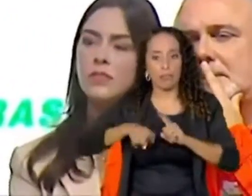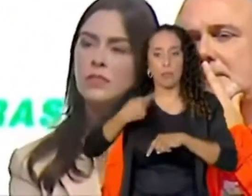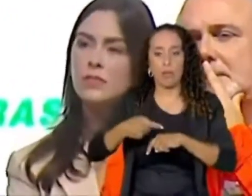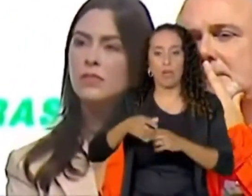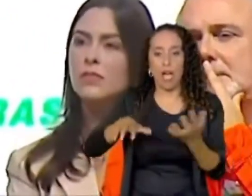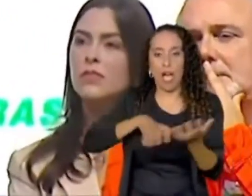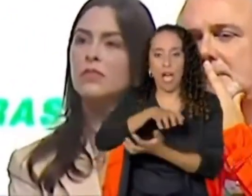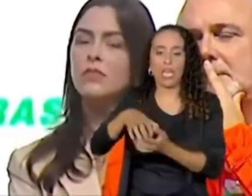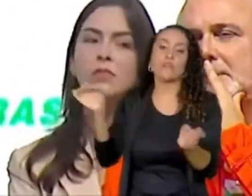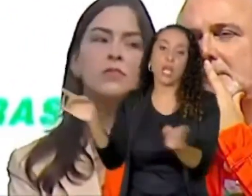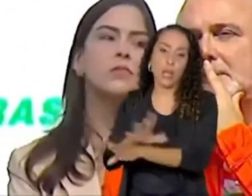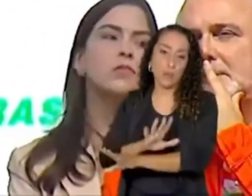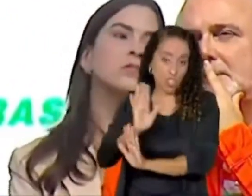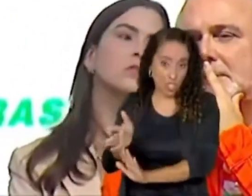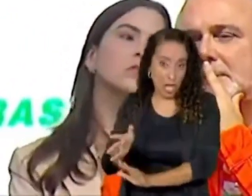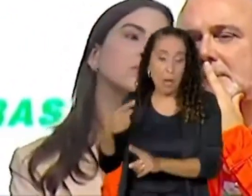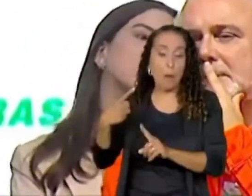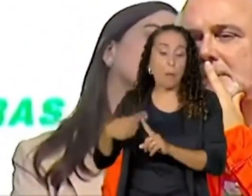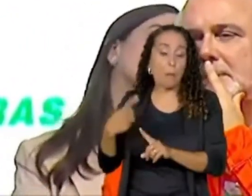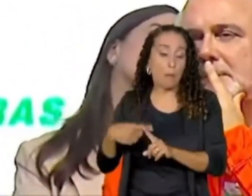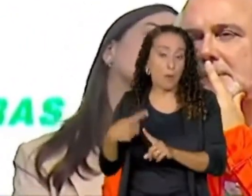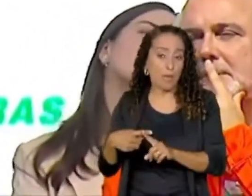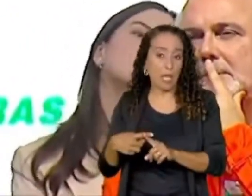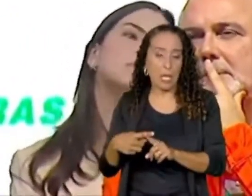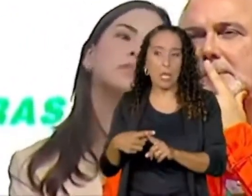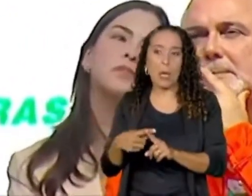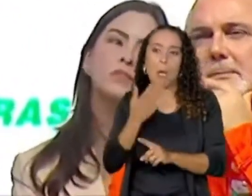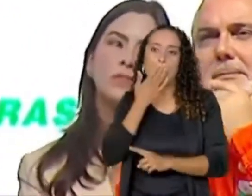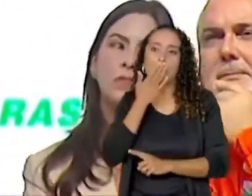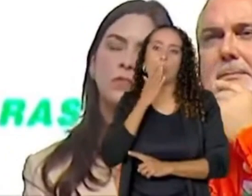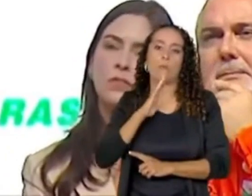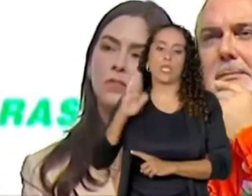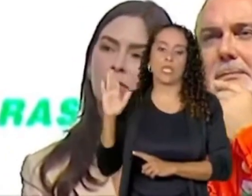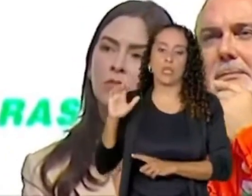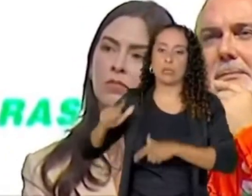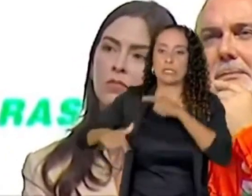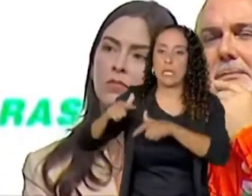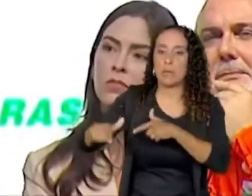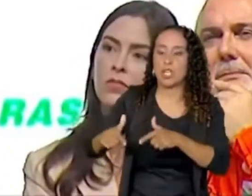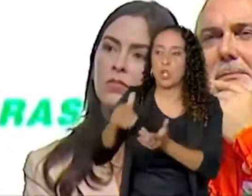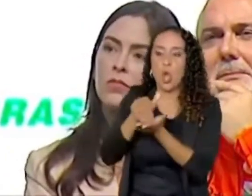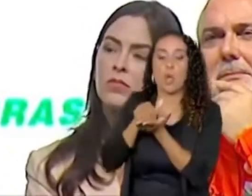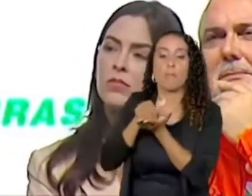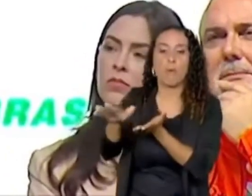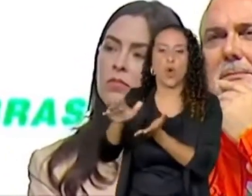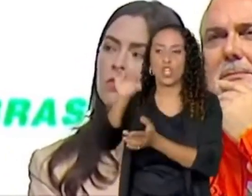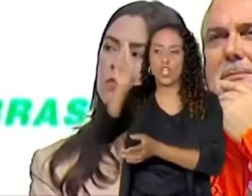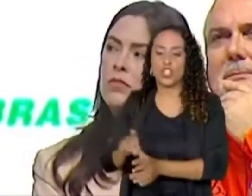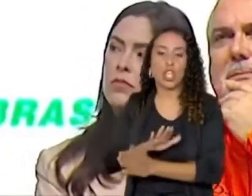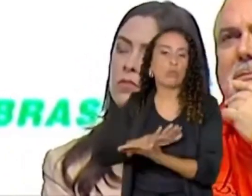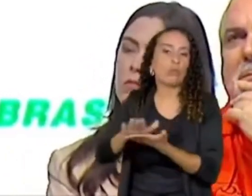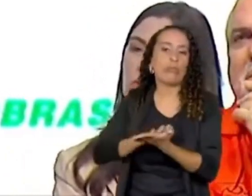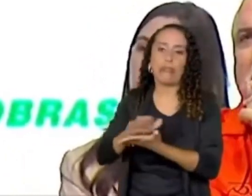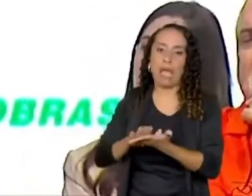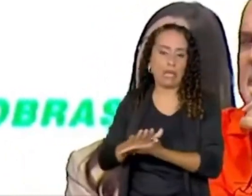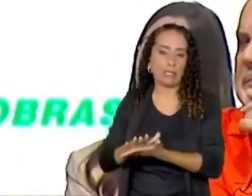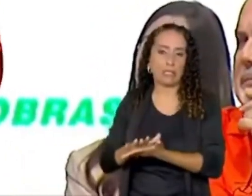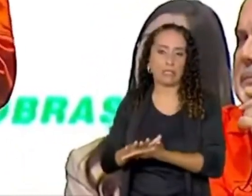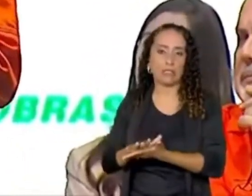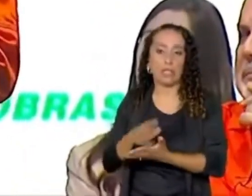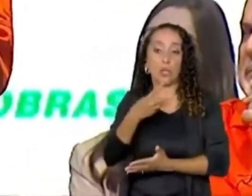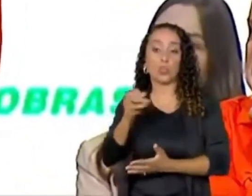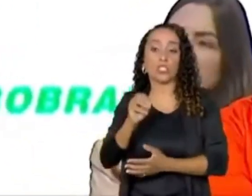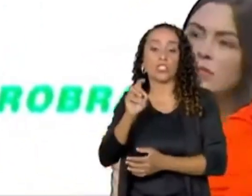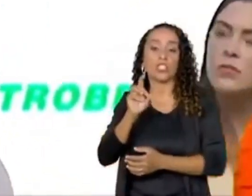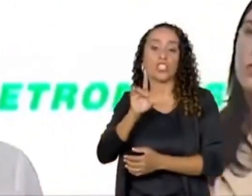greve já tinha acabado, porque eles prometeram mandar trabalhador embora sem direito e por justa, sem justa causa, com 30 dias